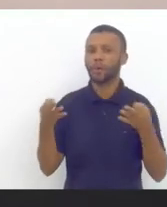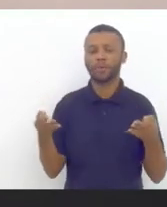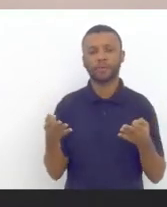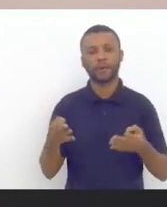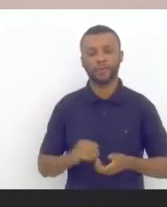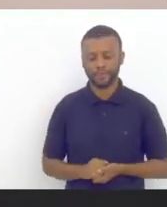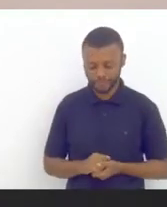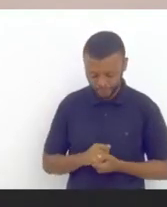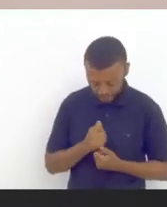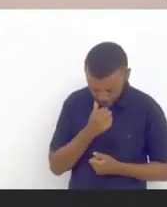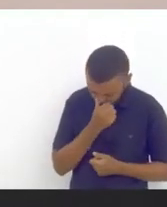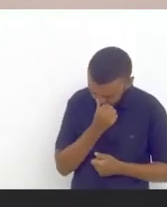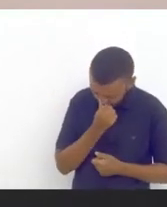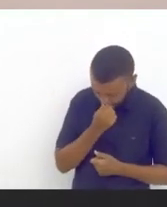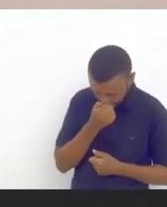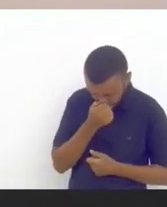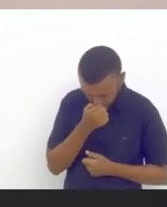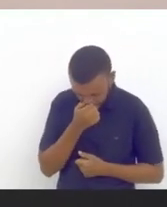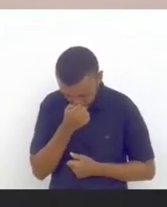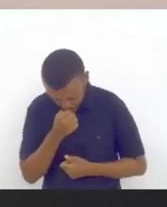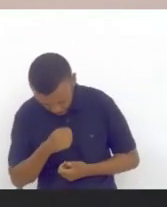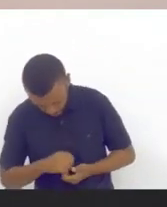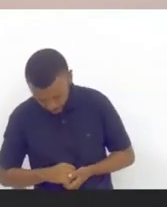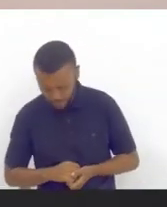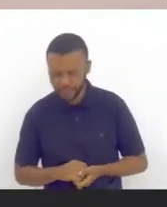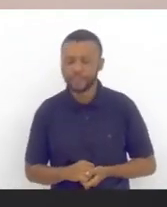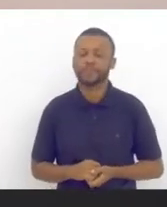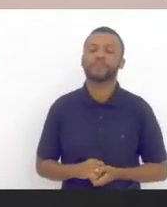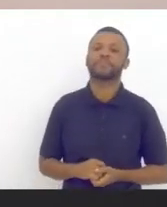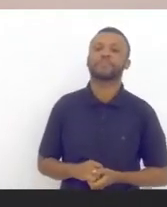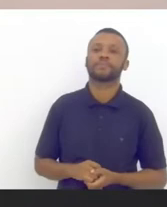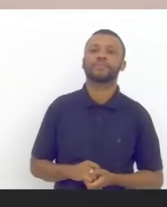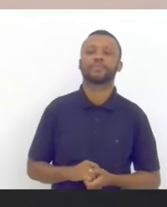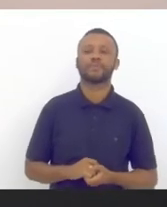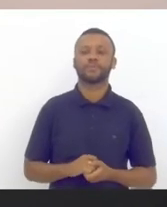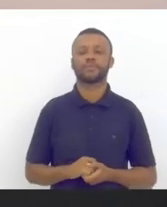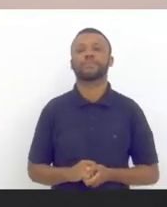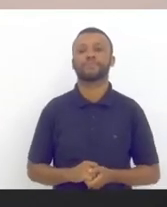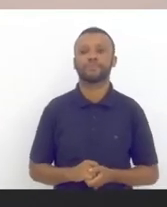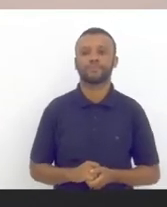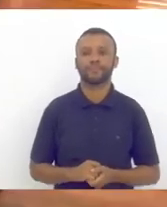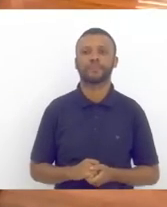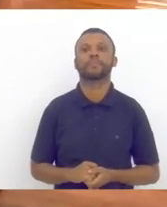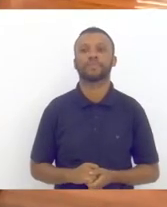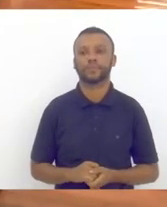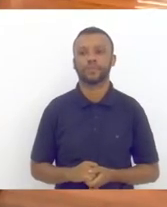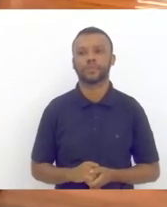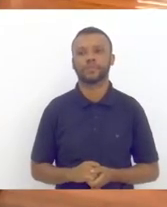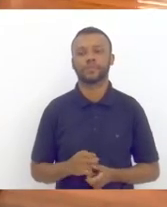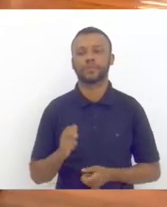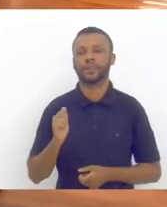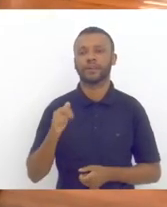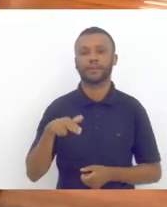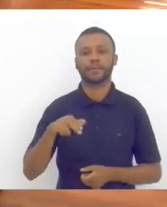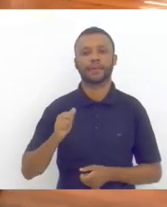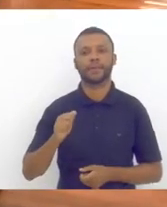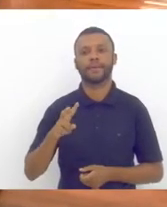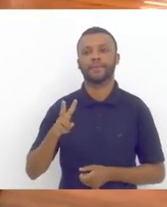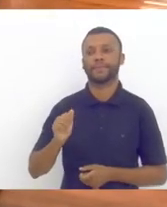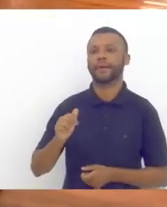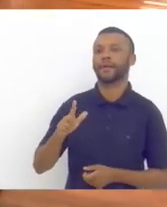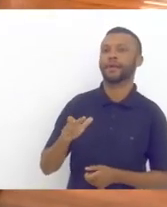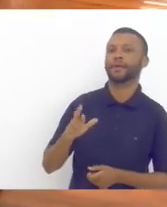dar essa explicação. Então, quem é a primeira? Ana Valéria. Ana Valéria? Ana Valéria, por